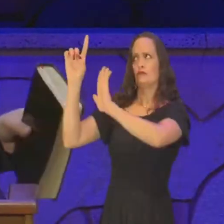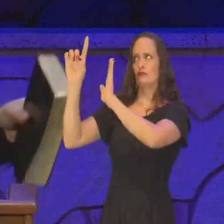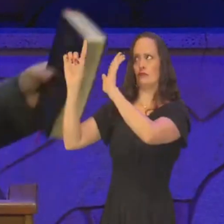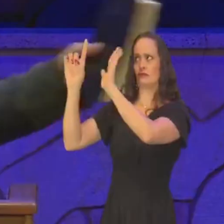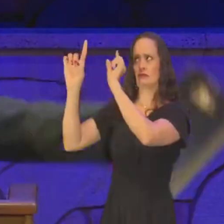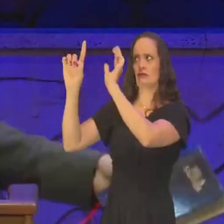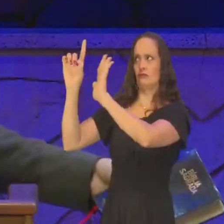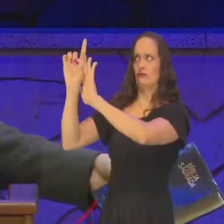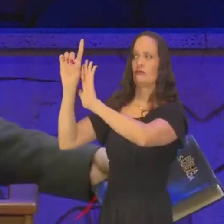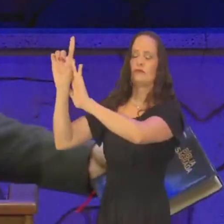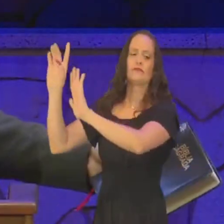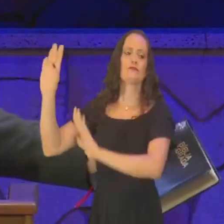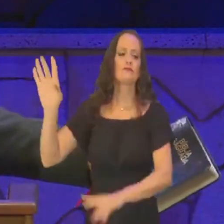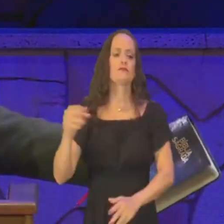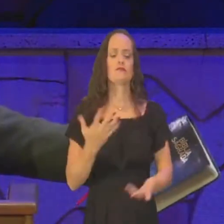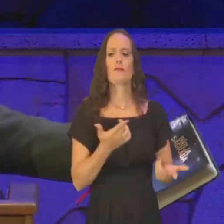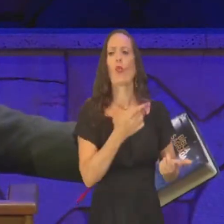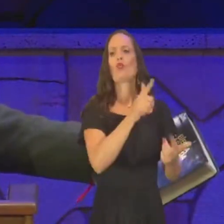seu altar ficará ali,